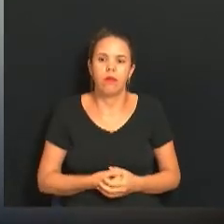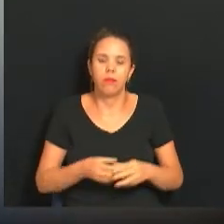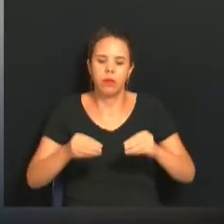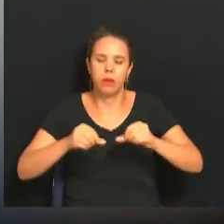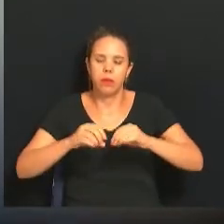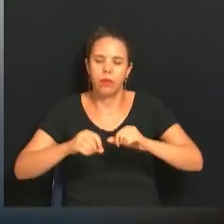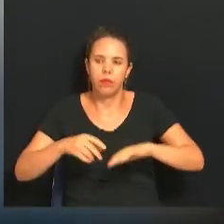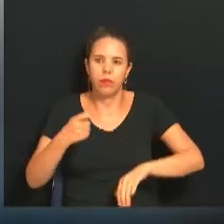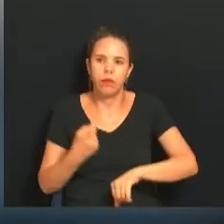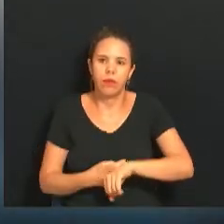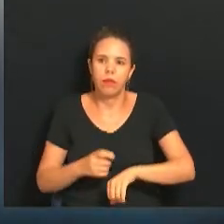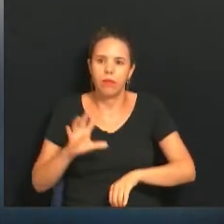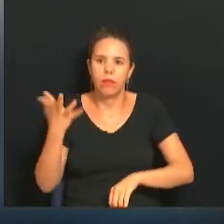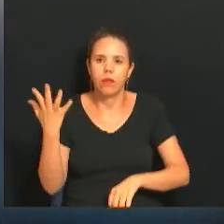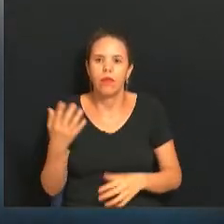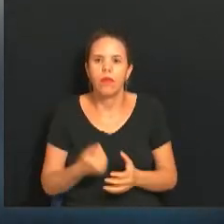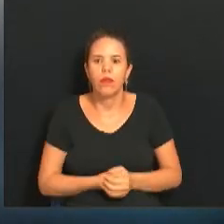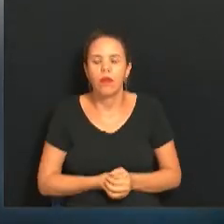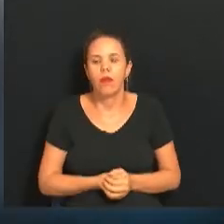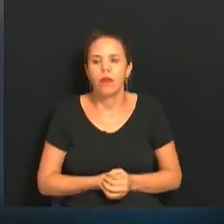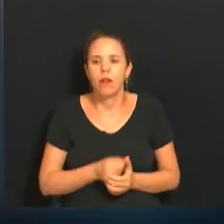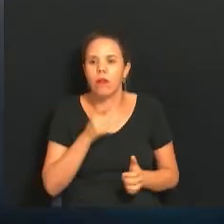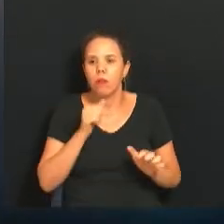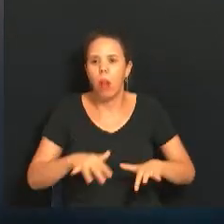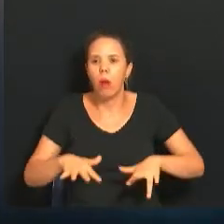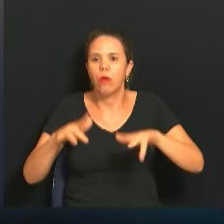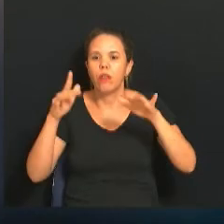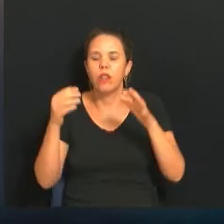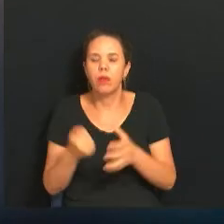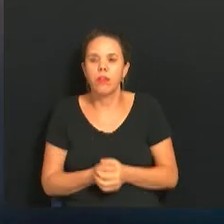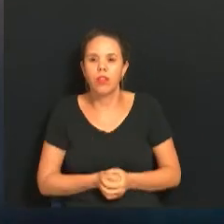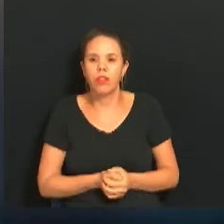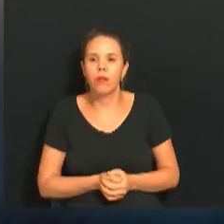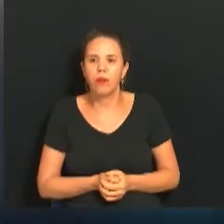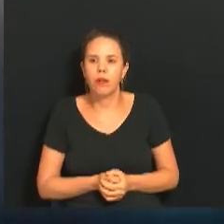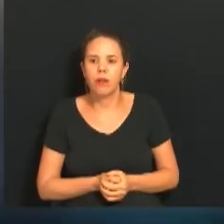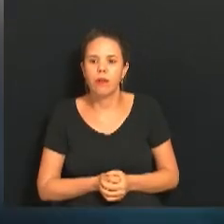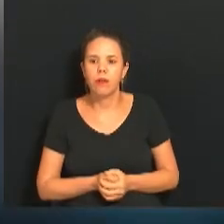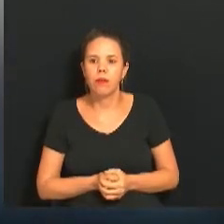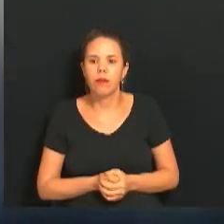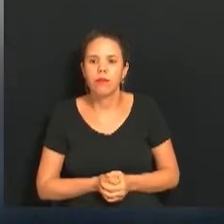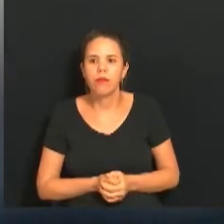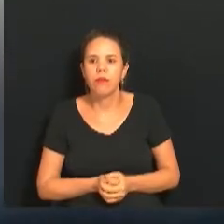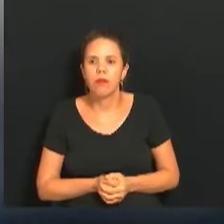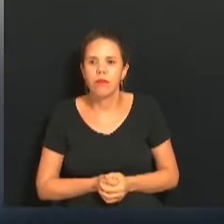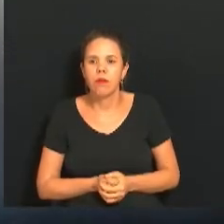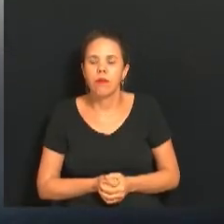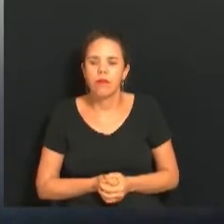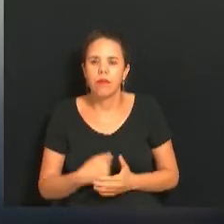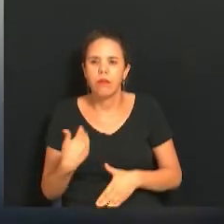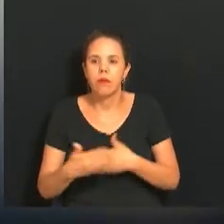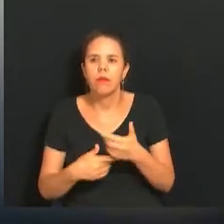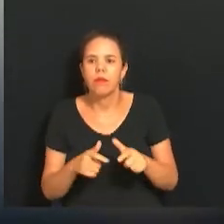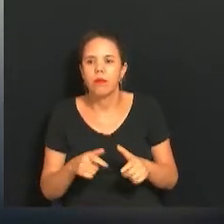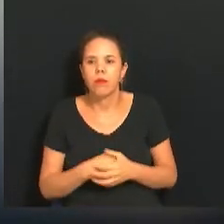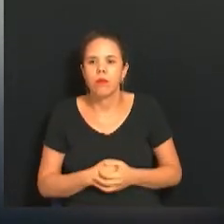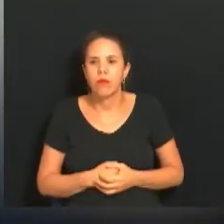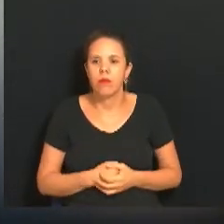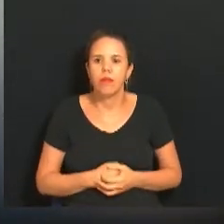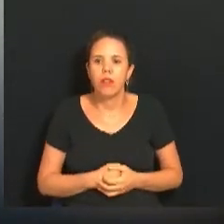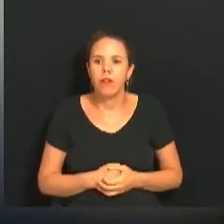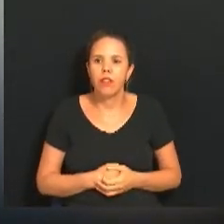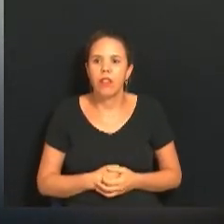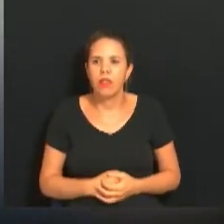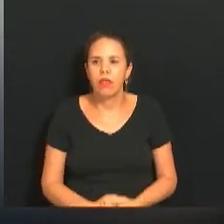a ocorrência de inundações, enchentes em pontos mais distantes se torna cada vez mais